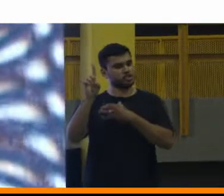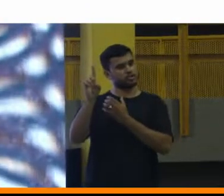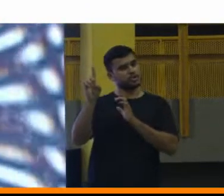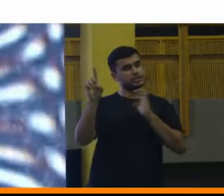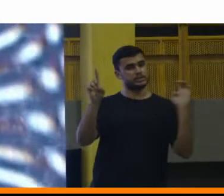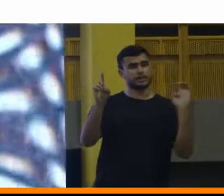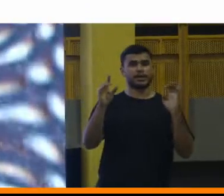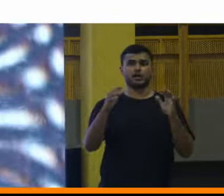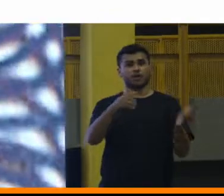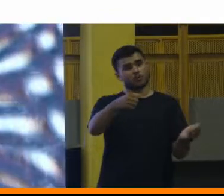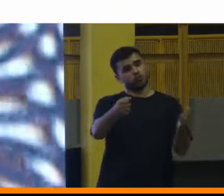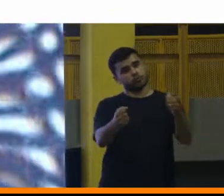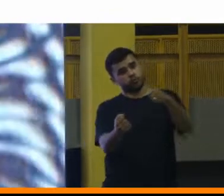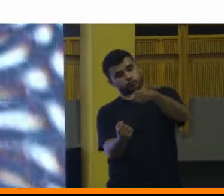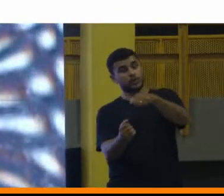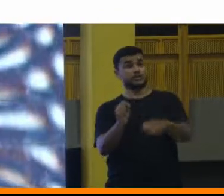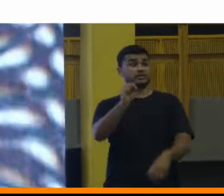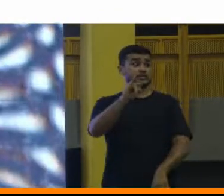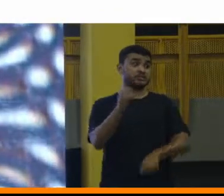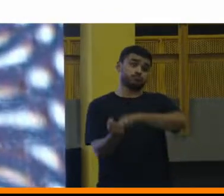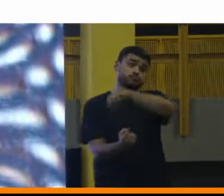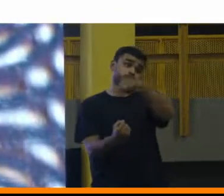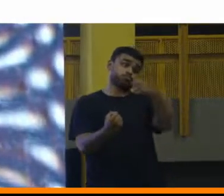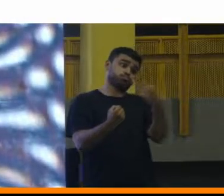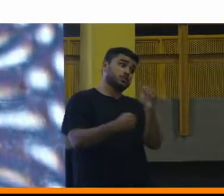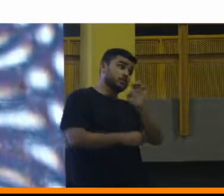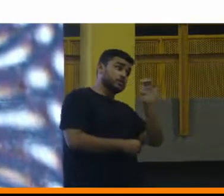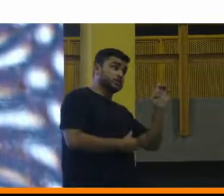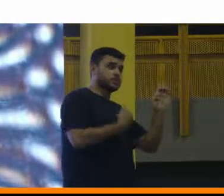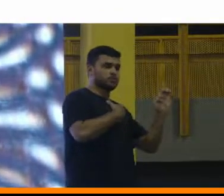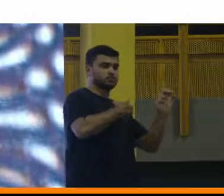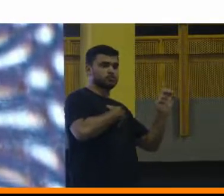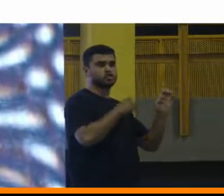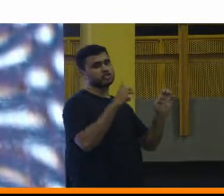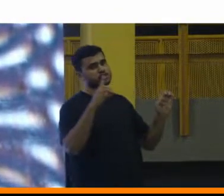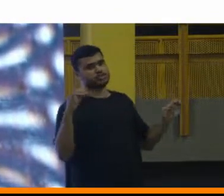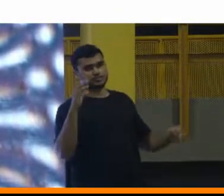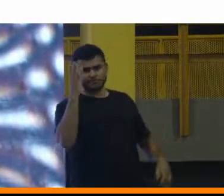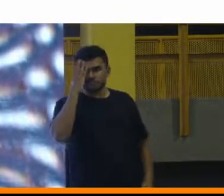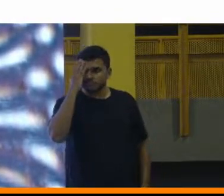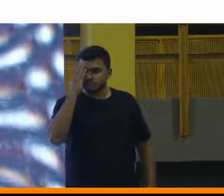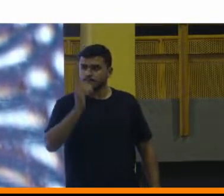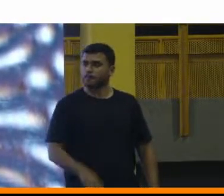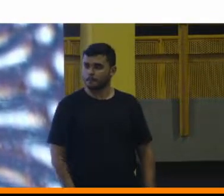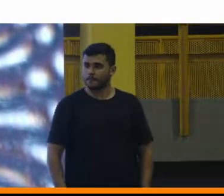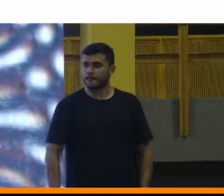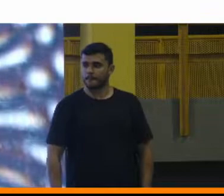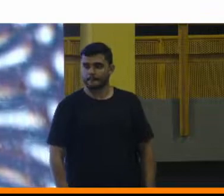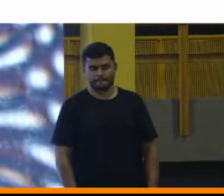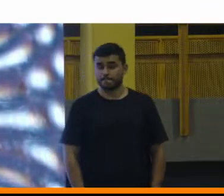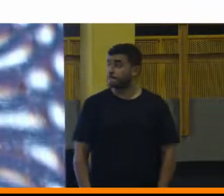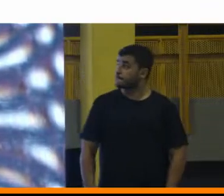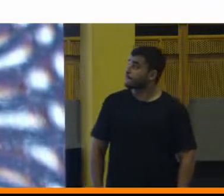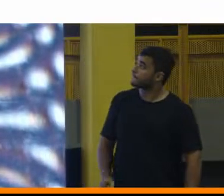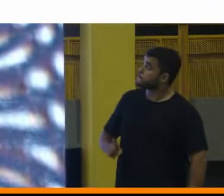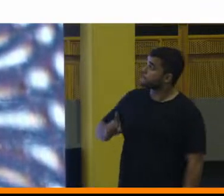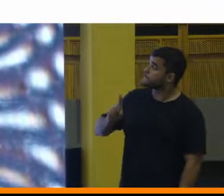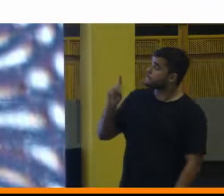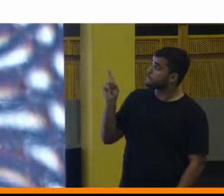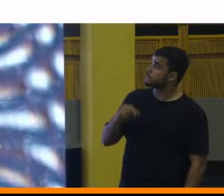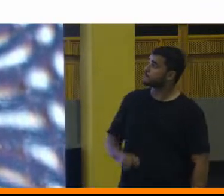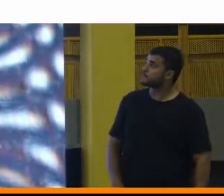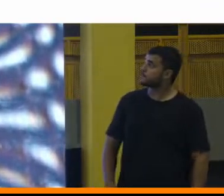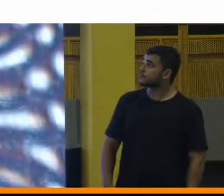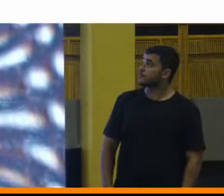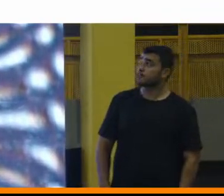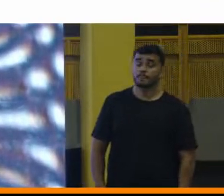reação. Professor, não era para começar com a primeira, porque tem a primeira, a segunda e a terceira. Não, esquece o decoreba. A terceira